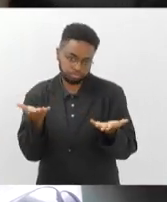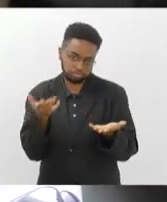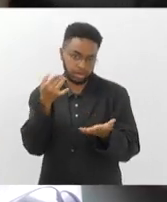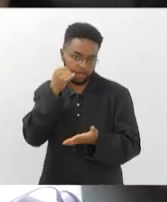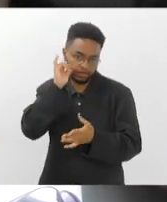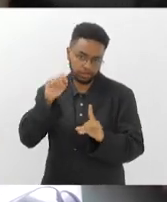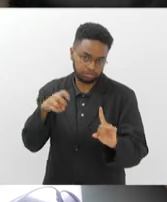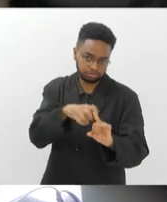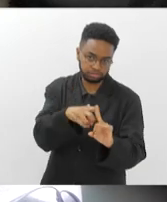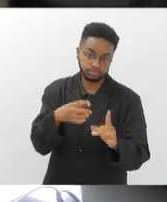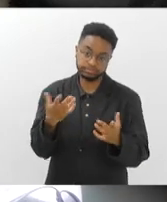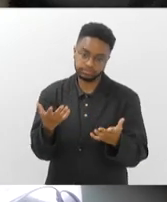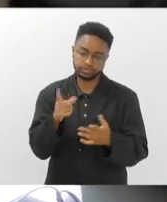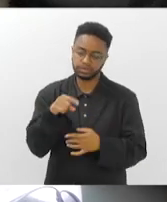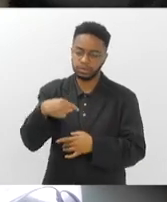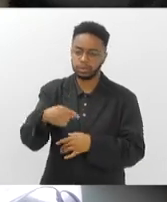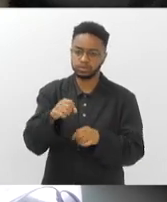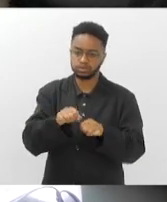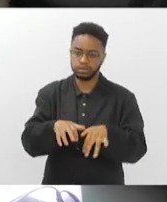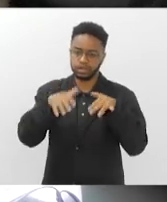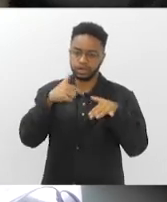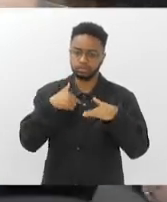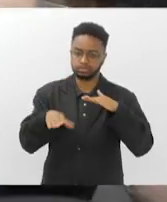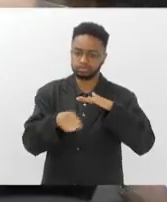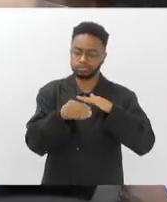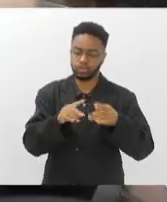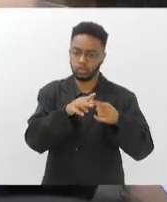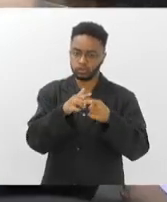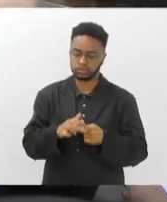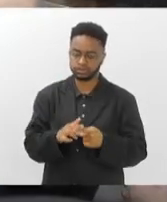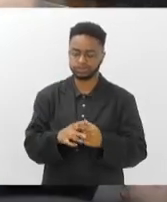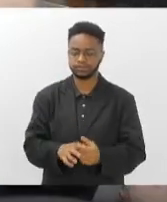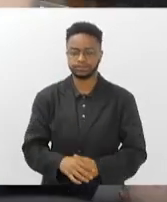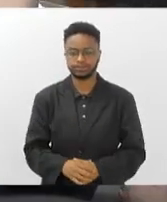Isso, eu também demorei. Nós fazemos isso em plenário.